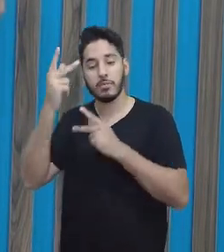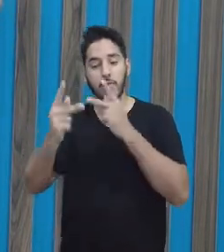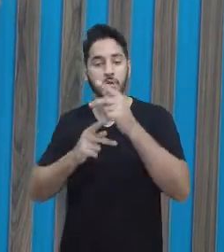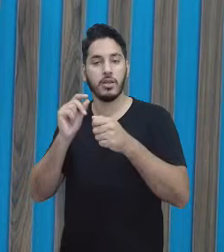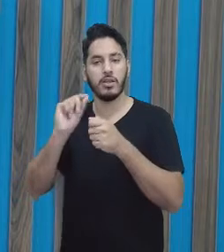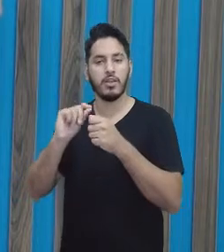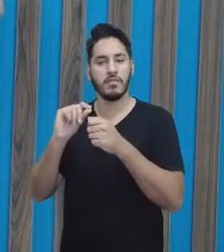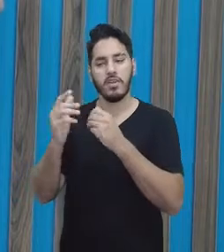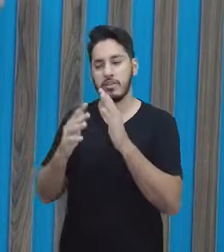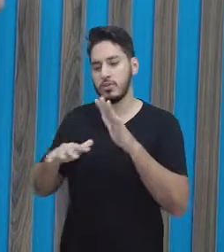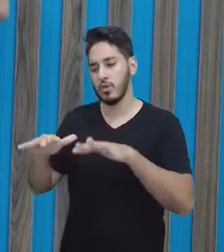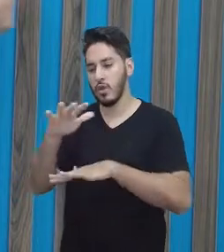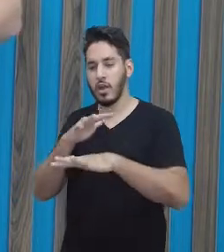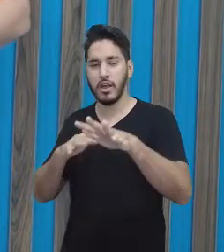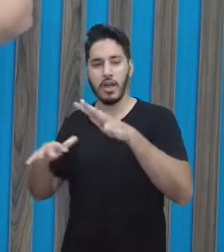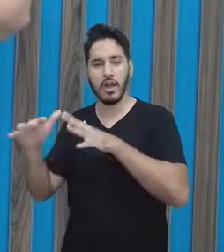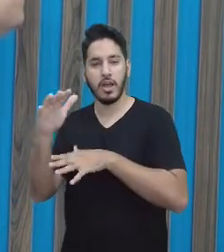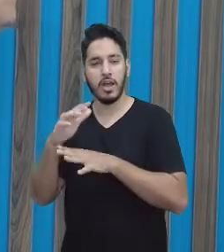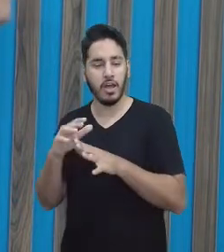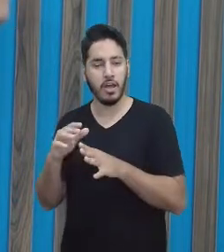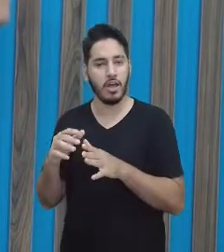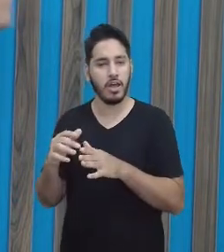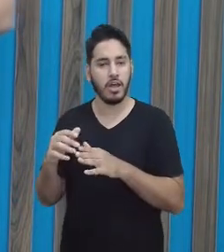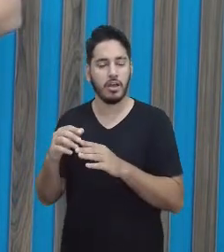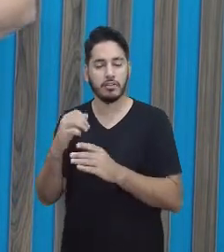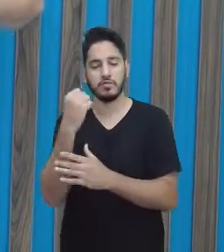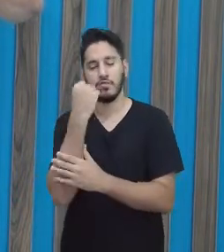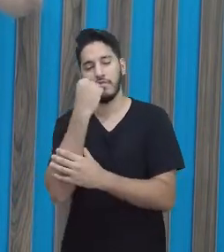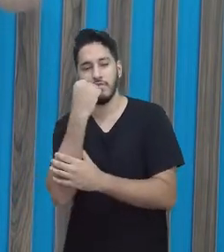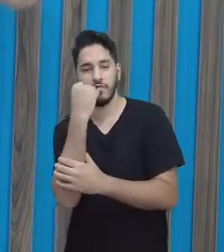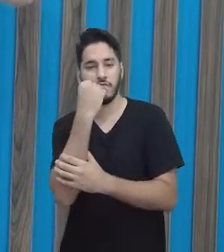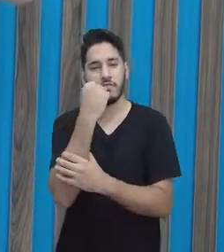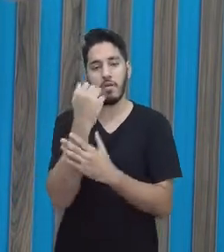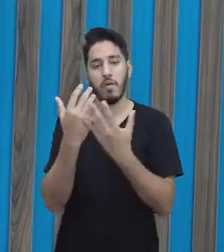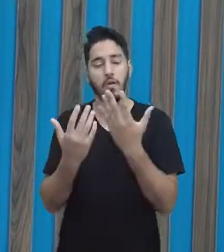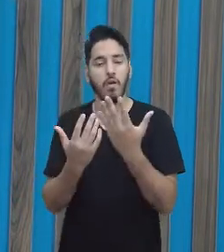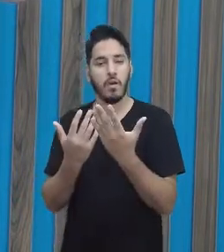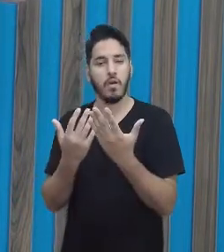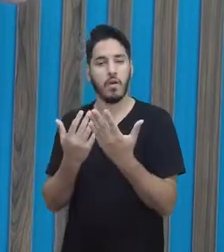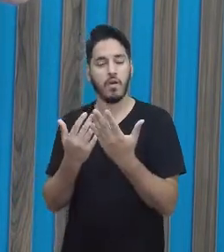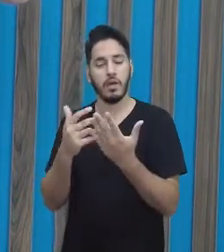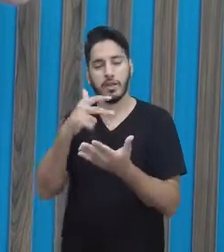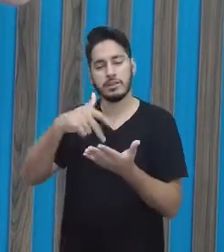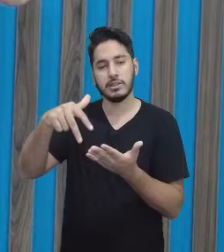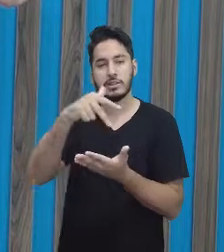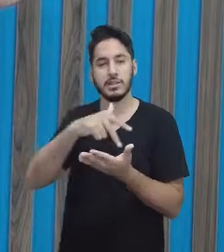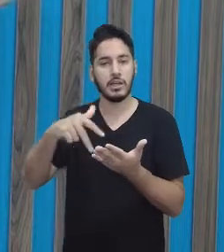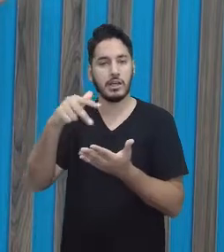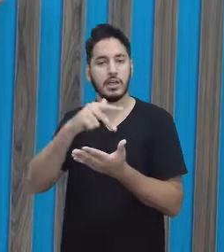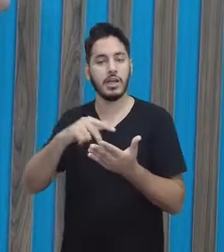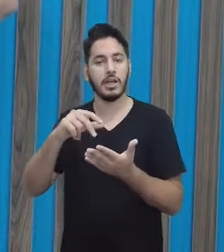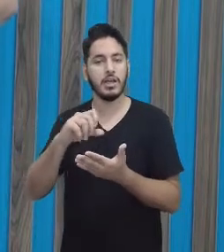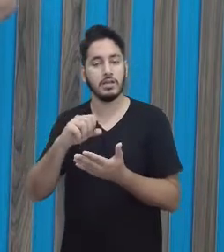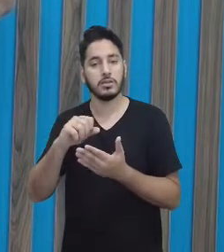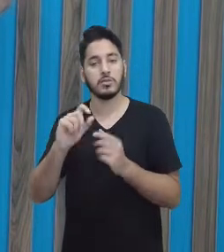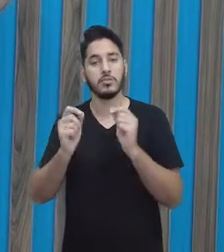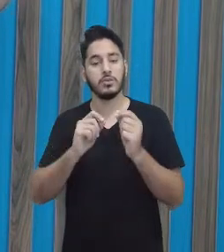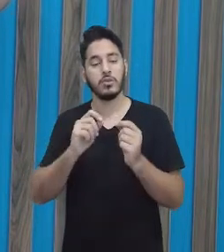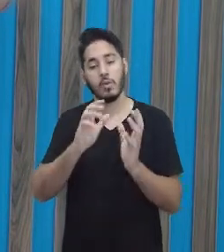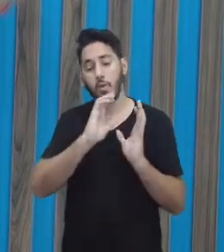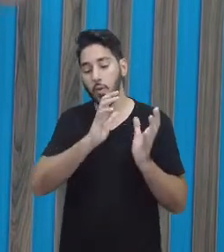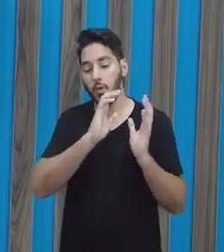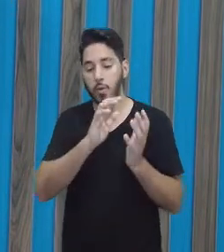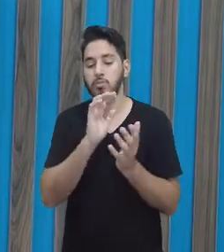nas ladainhas, nas loas, nos forróis, né, nas danças de São Gonçalo, os